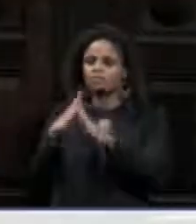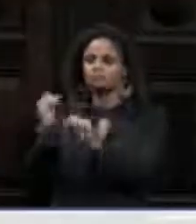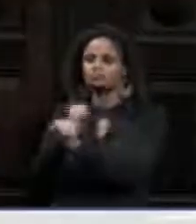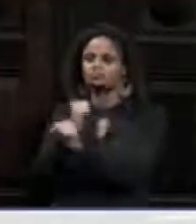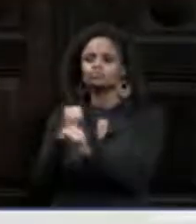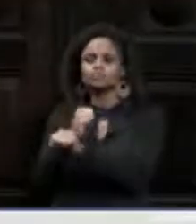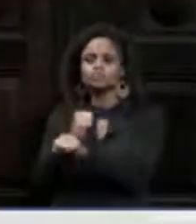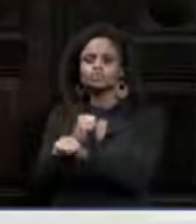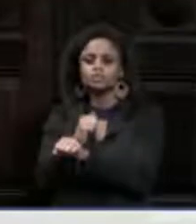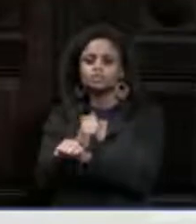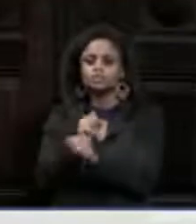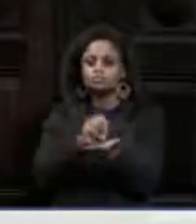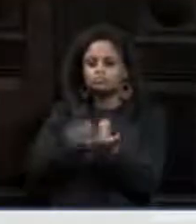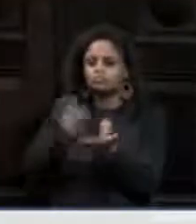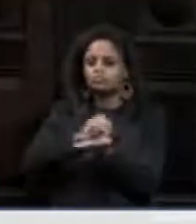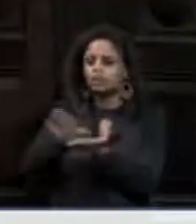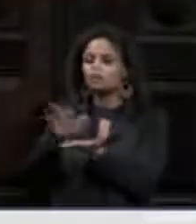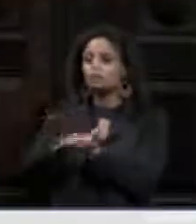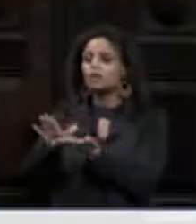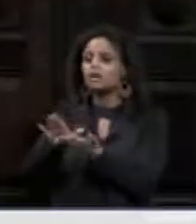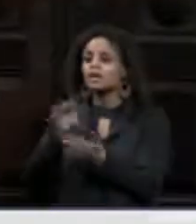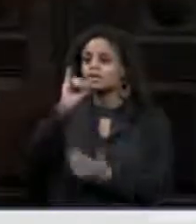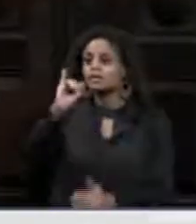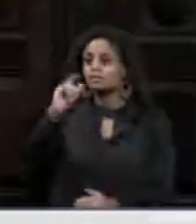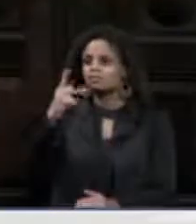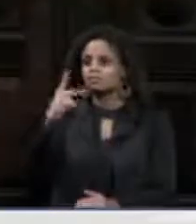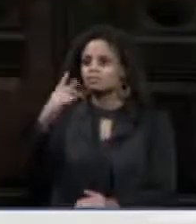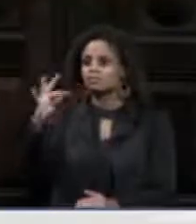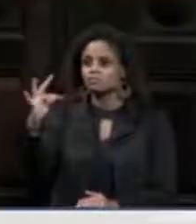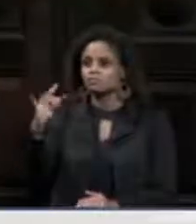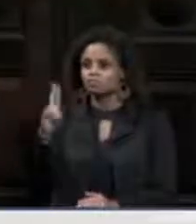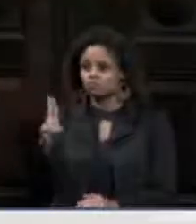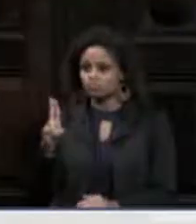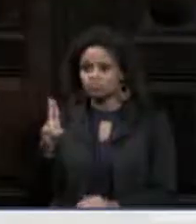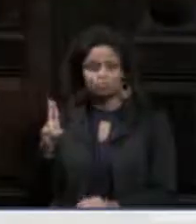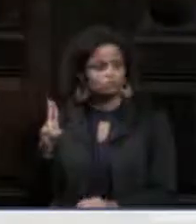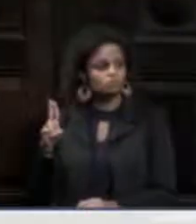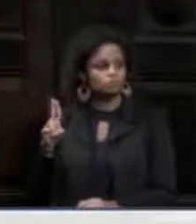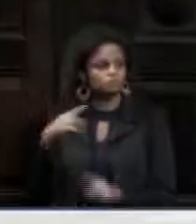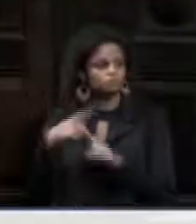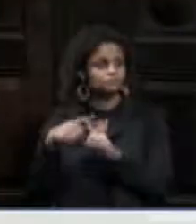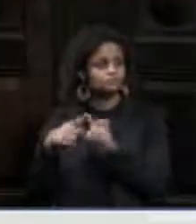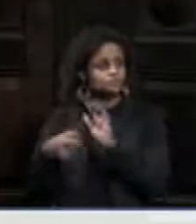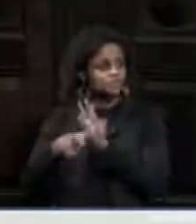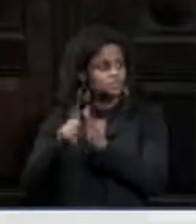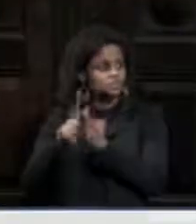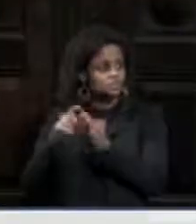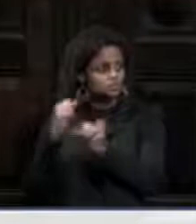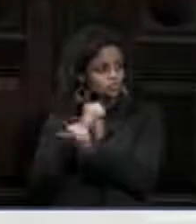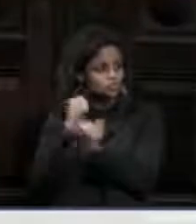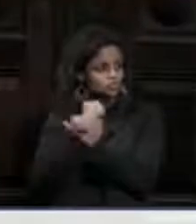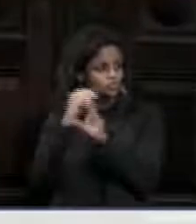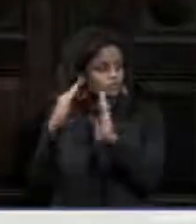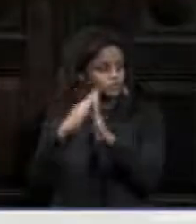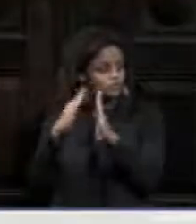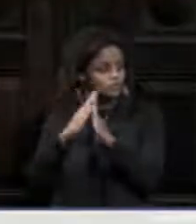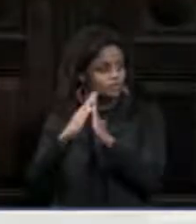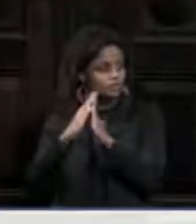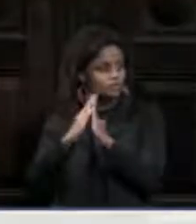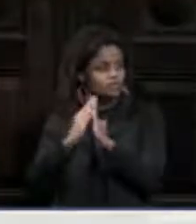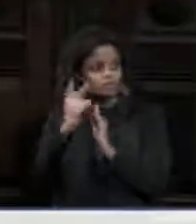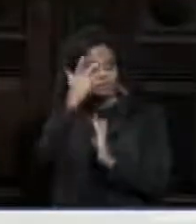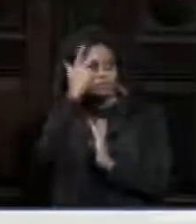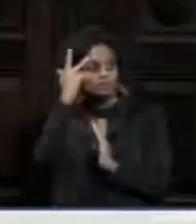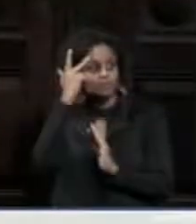Alguns até questionados pela Justiça, porque antes de morar, antes de construir a casa, a pessoa